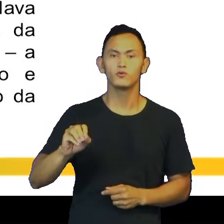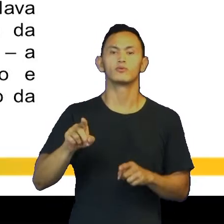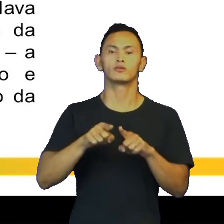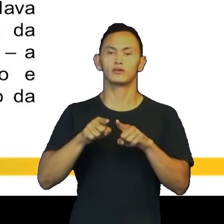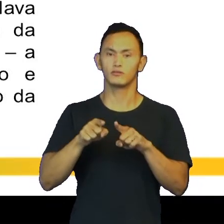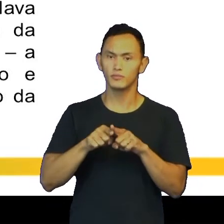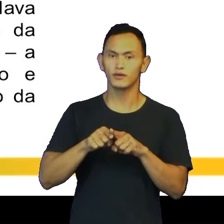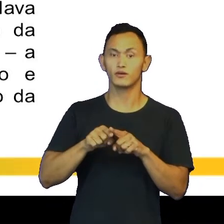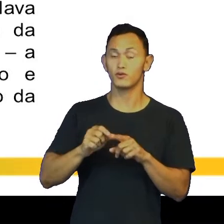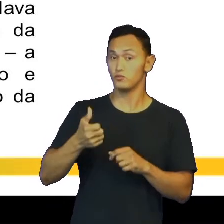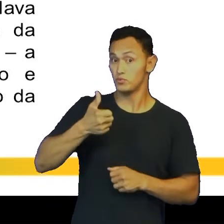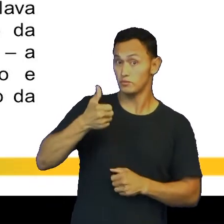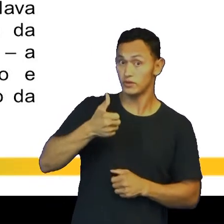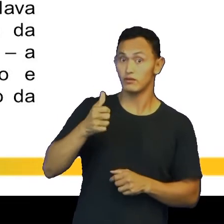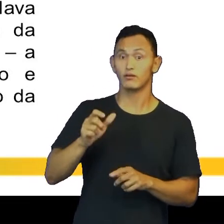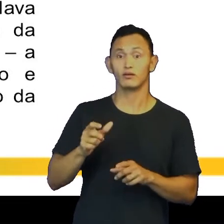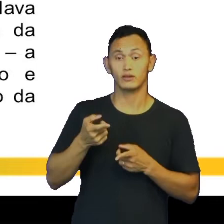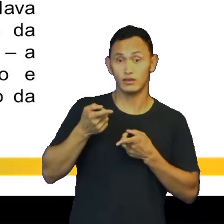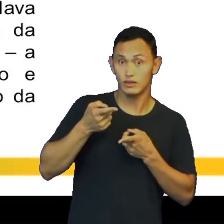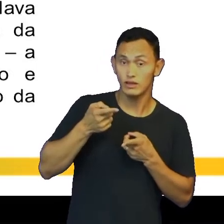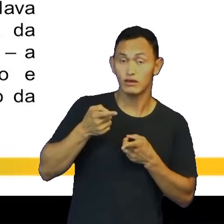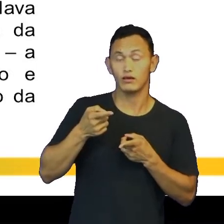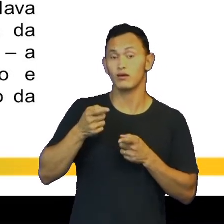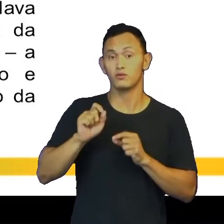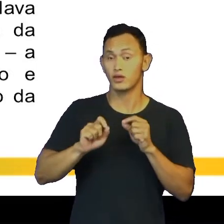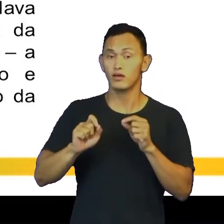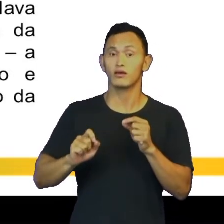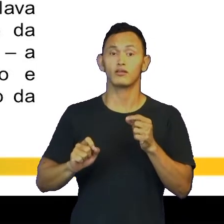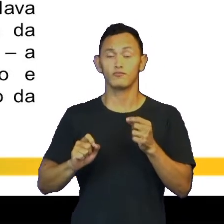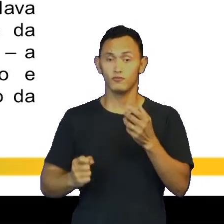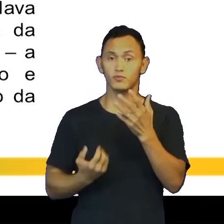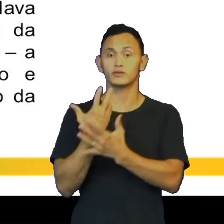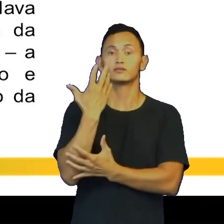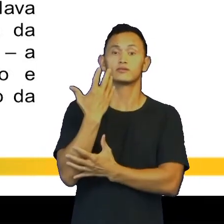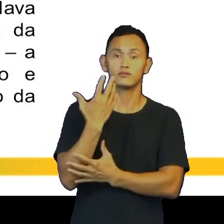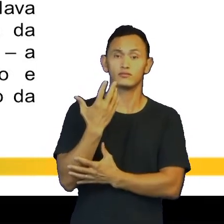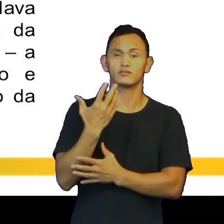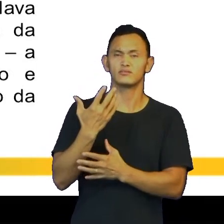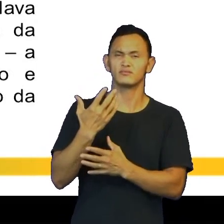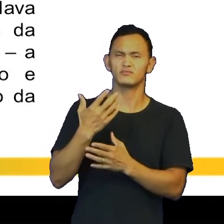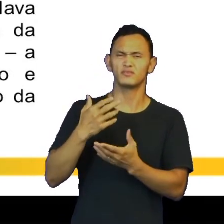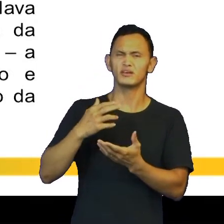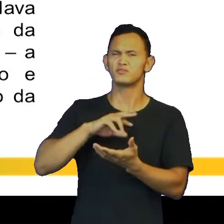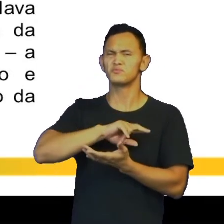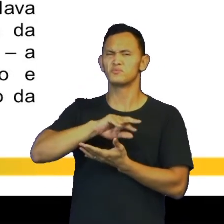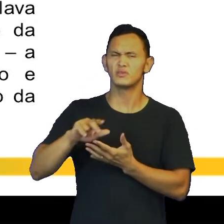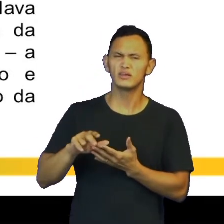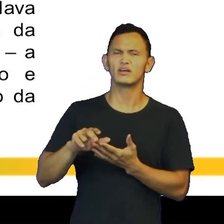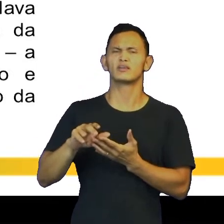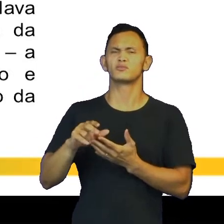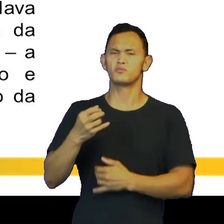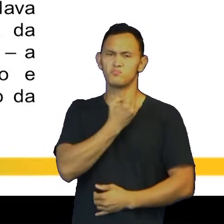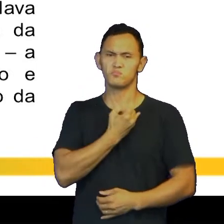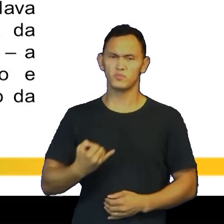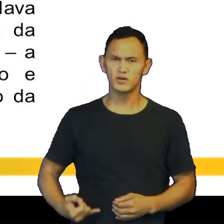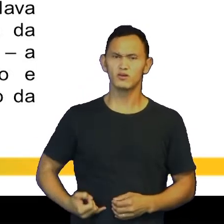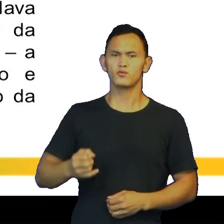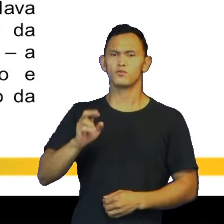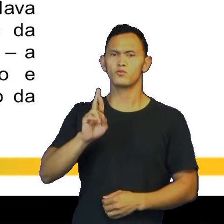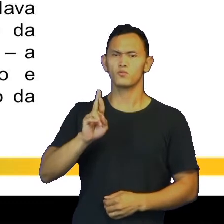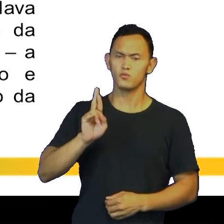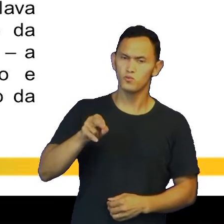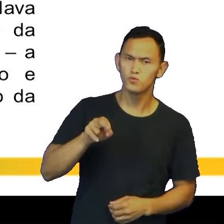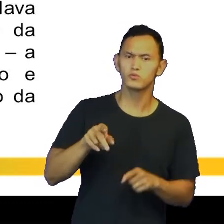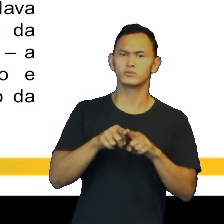dizia respeito à tentativa da formação do primeiro bloco político nacional eslavo, né, encabeçado ali pelo Império Russo, né, que dava apoio, e o segundo,